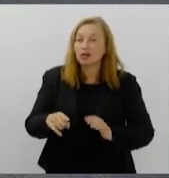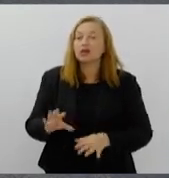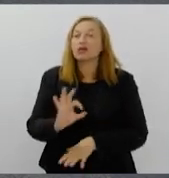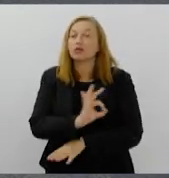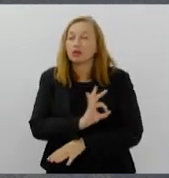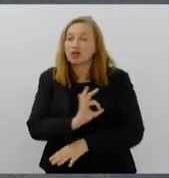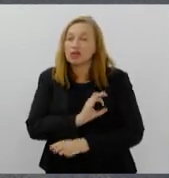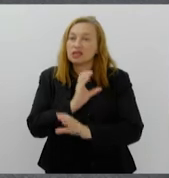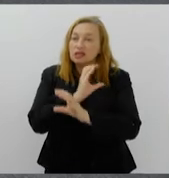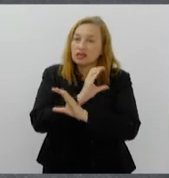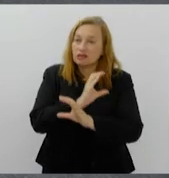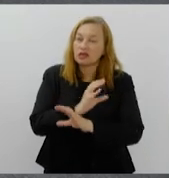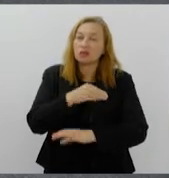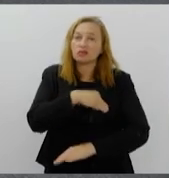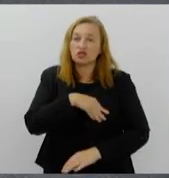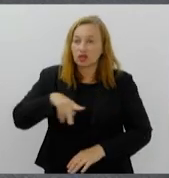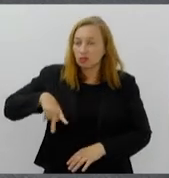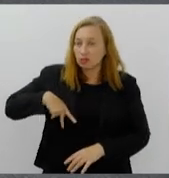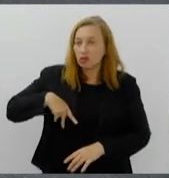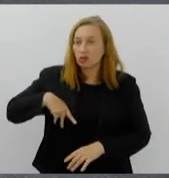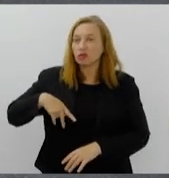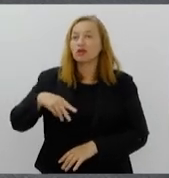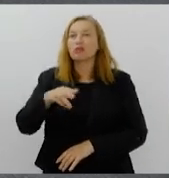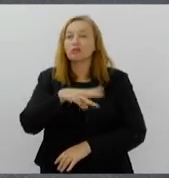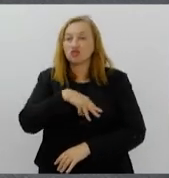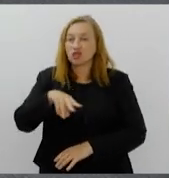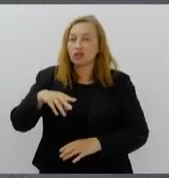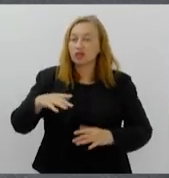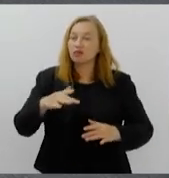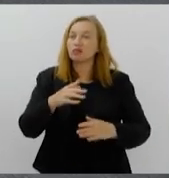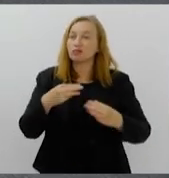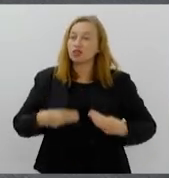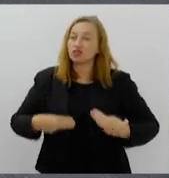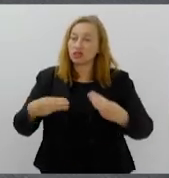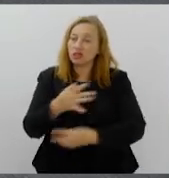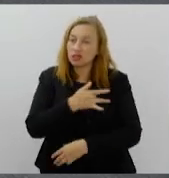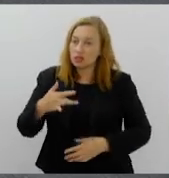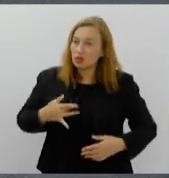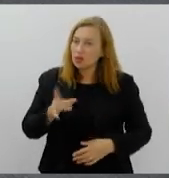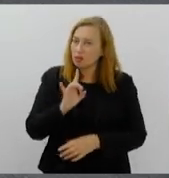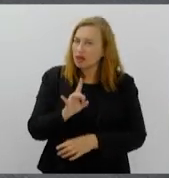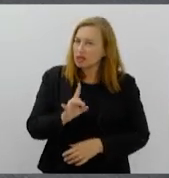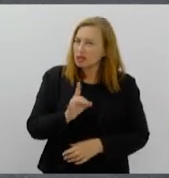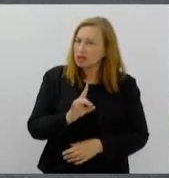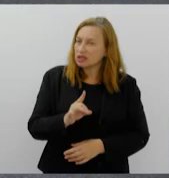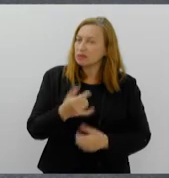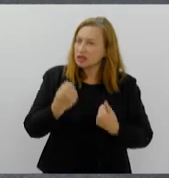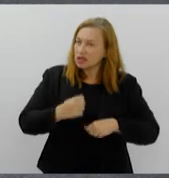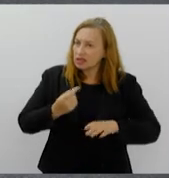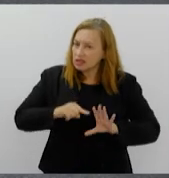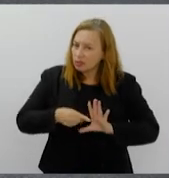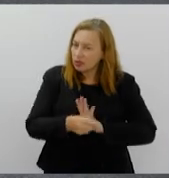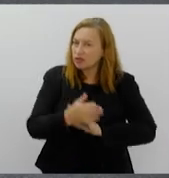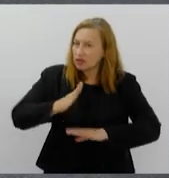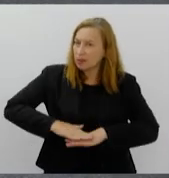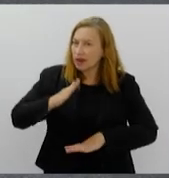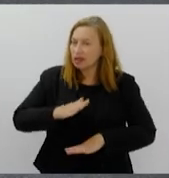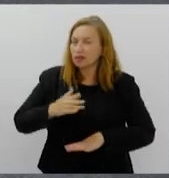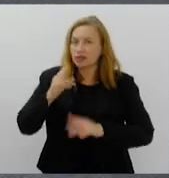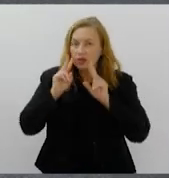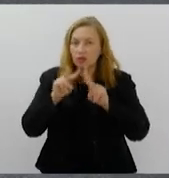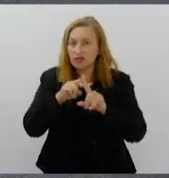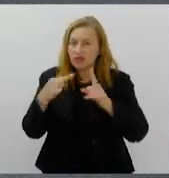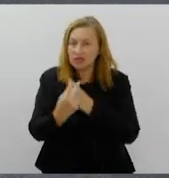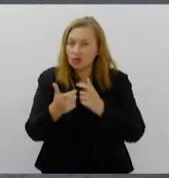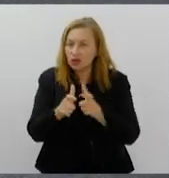do Ministério Público, no âmbito do Ministério da Saúde, mas isso não é suficiente para que a gente tenha uma visão global,